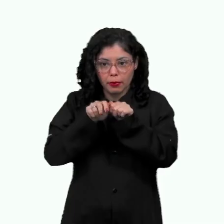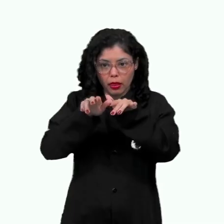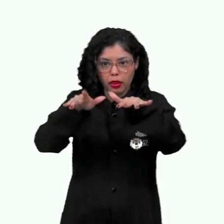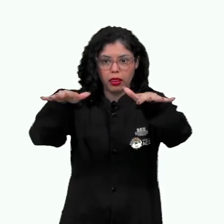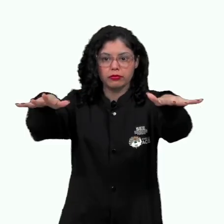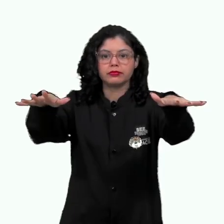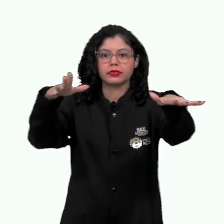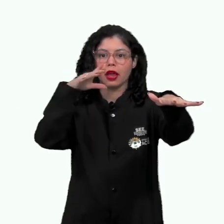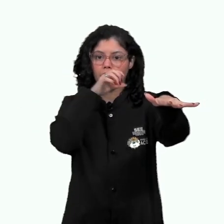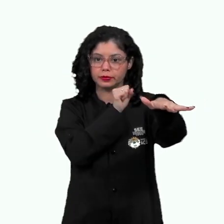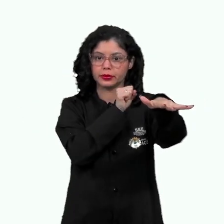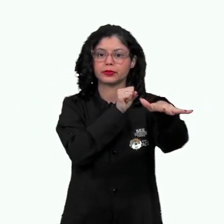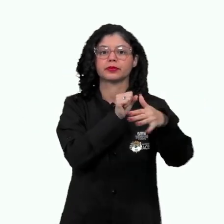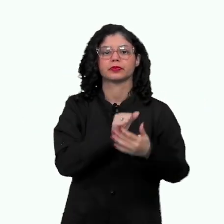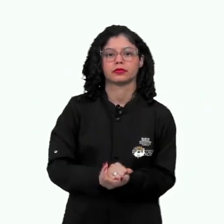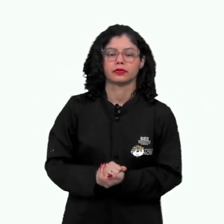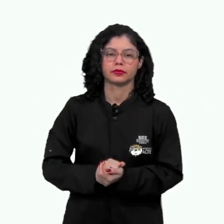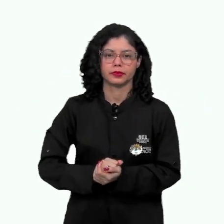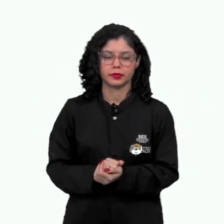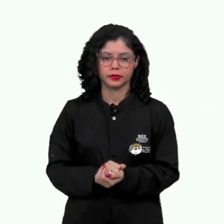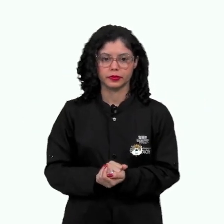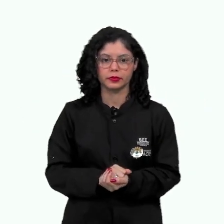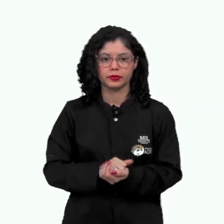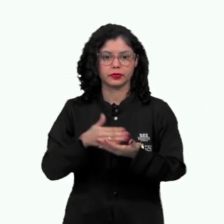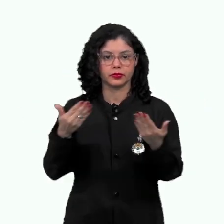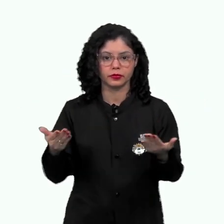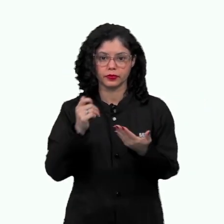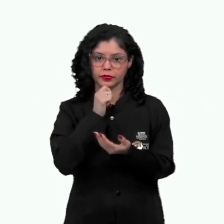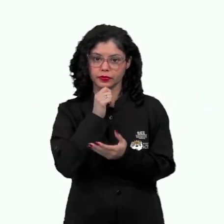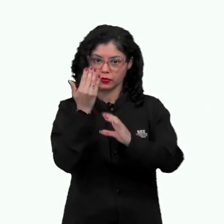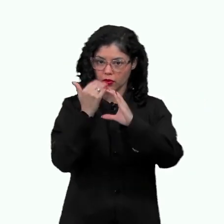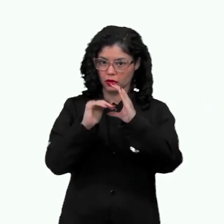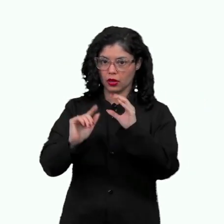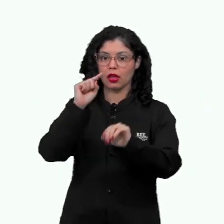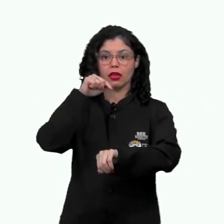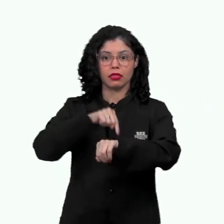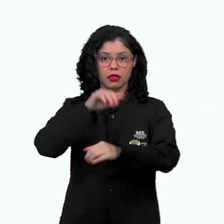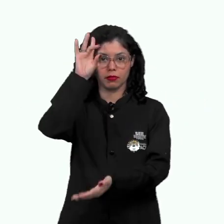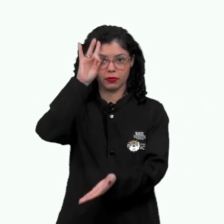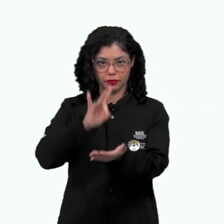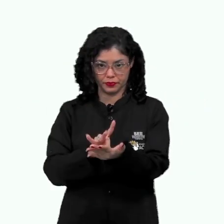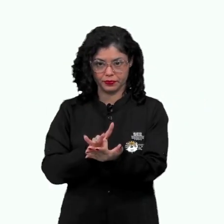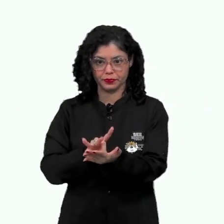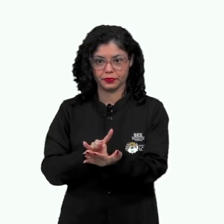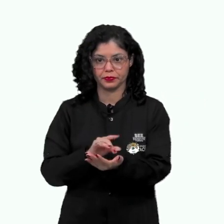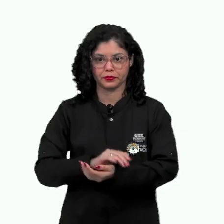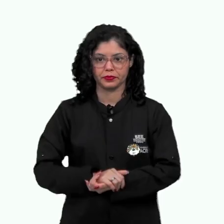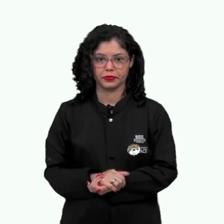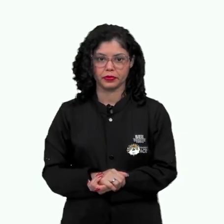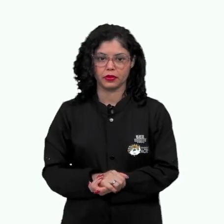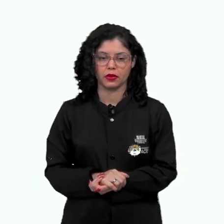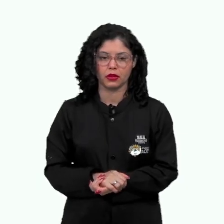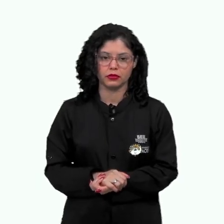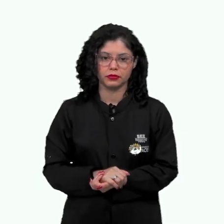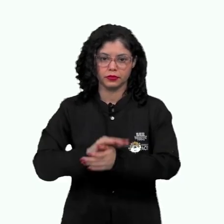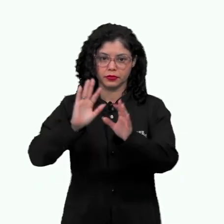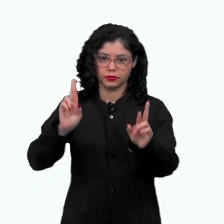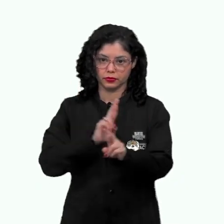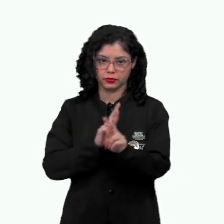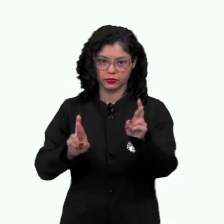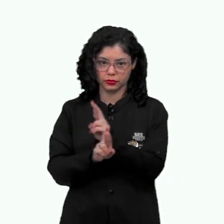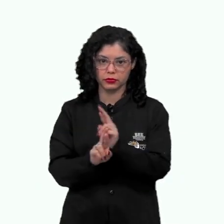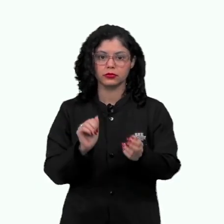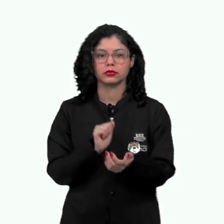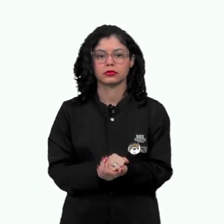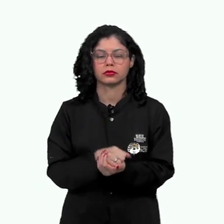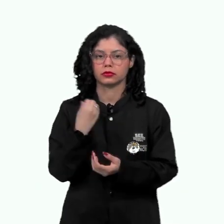espalhada ou a mensagem é algo instantâneo. Então nós temos uma publicação em tempo real. Nós temos a interação,